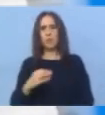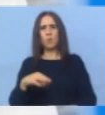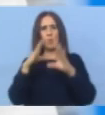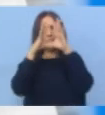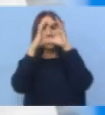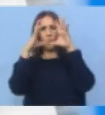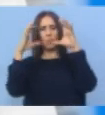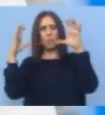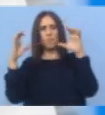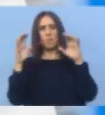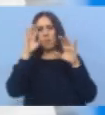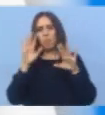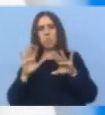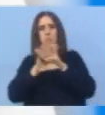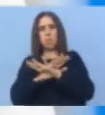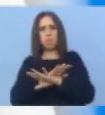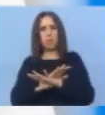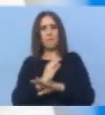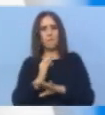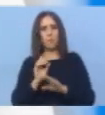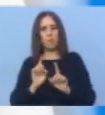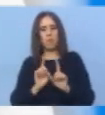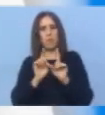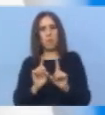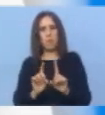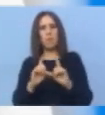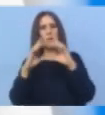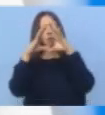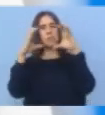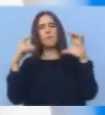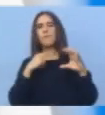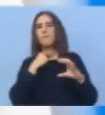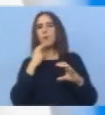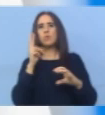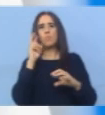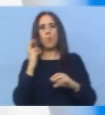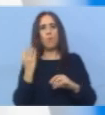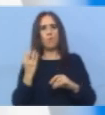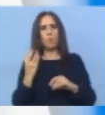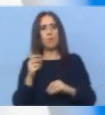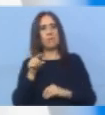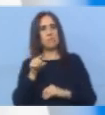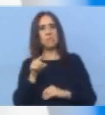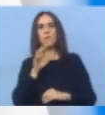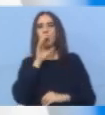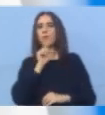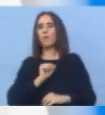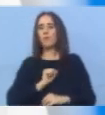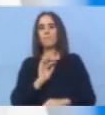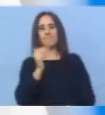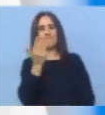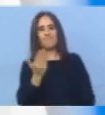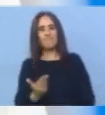cobriu com a sua sombra, e da nuvem fez-se ouvir uma voz: Este é o meu filho muito